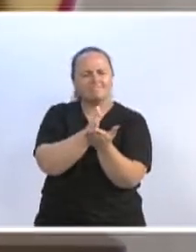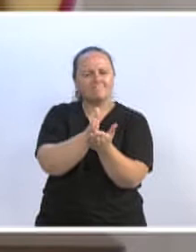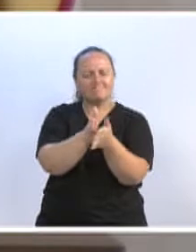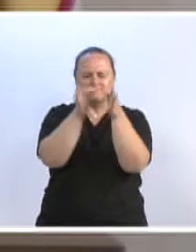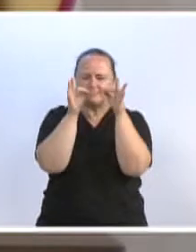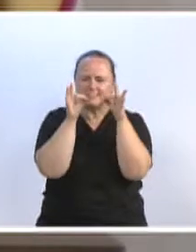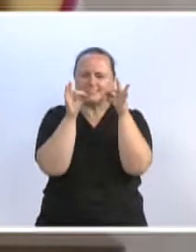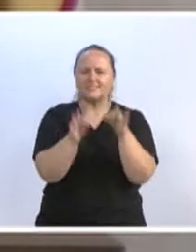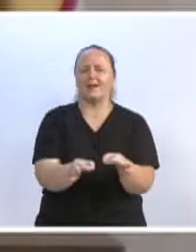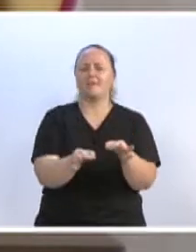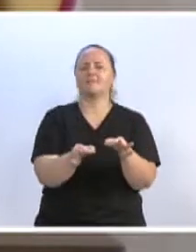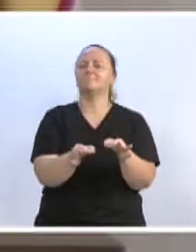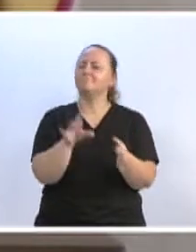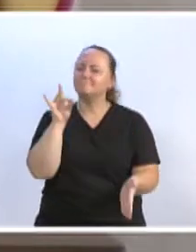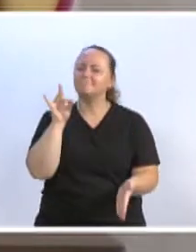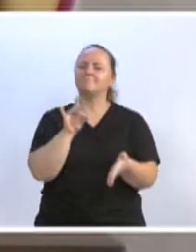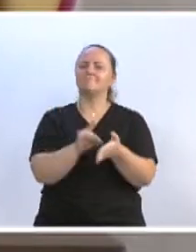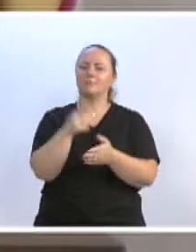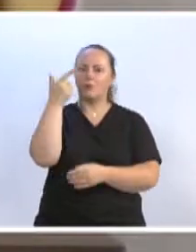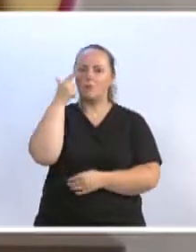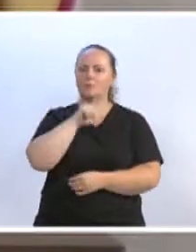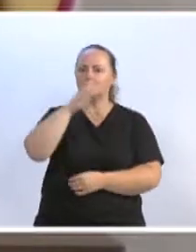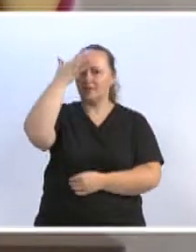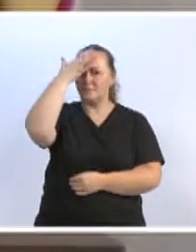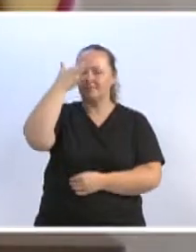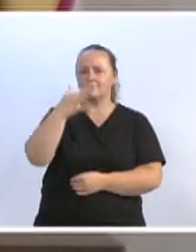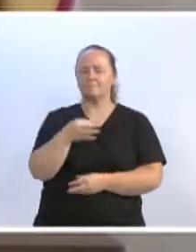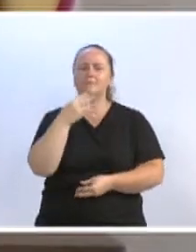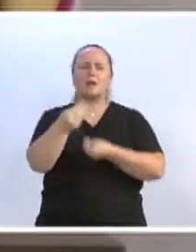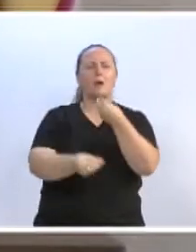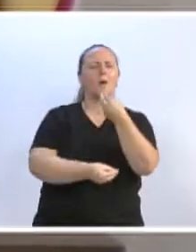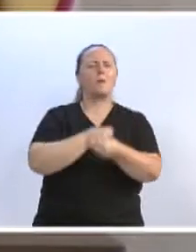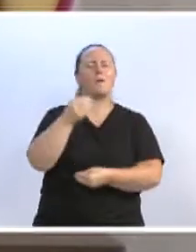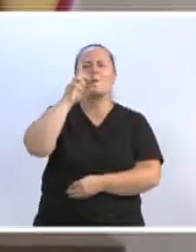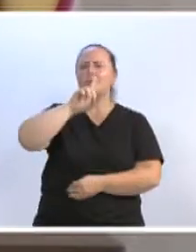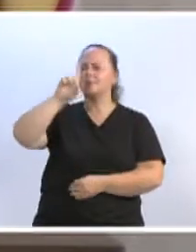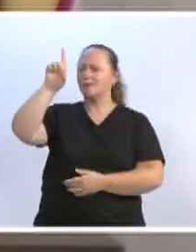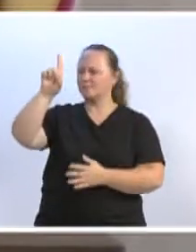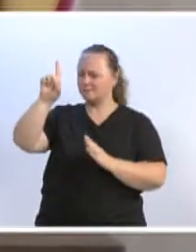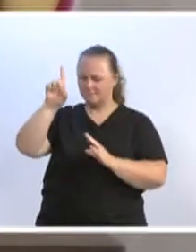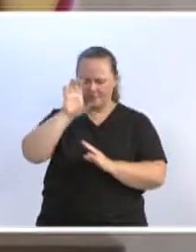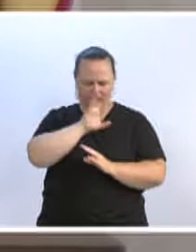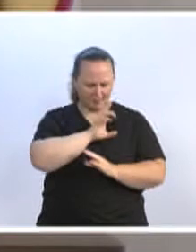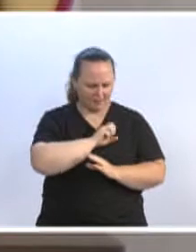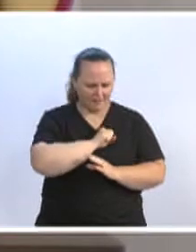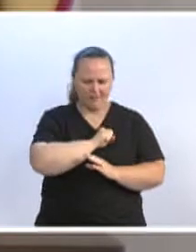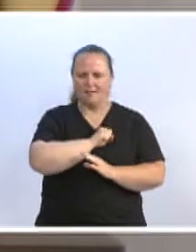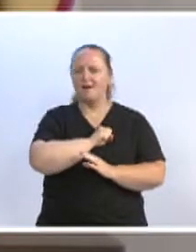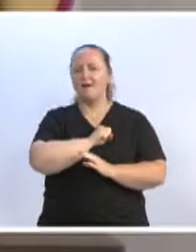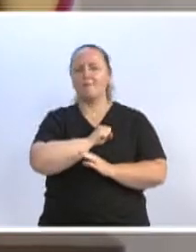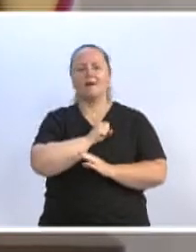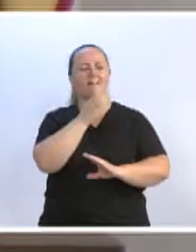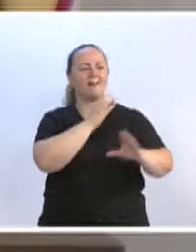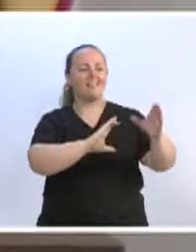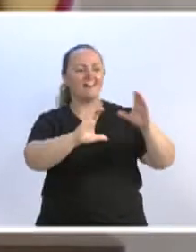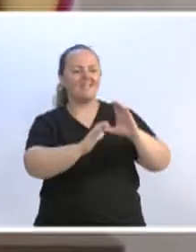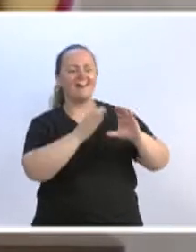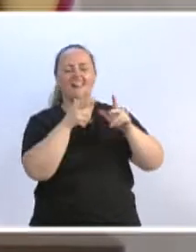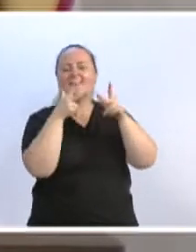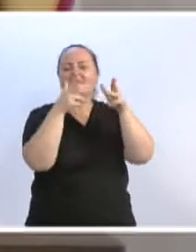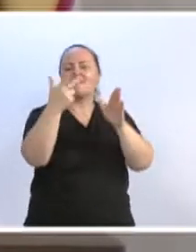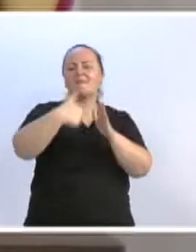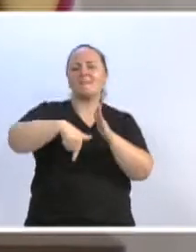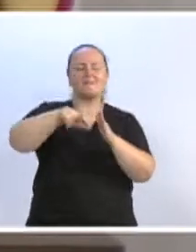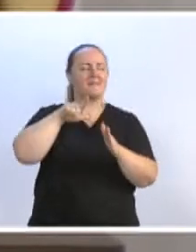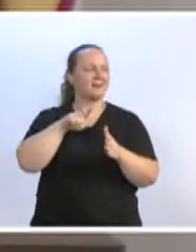como a direção efetiva para a gente compreender esse amor de Deus aqui tão bem cantado pela Silmara nessa